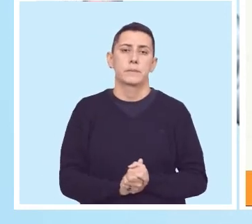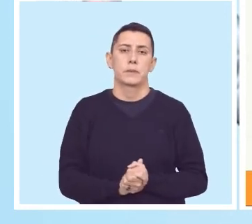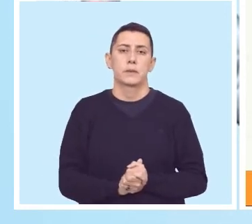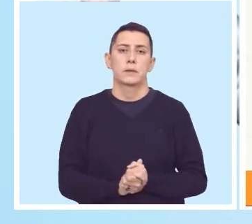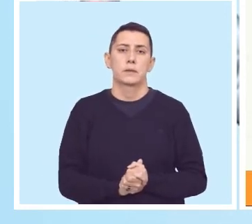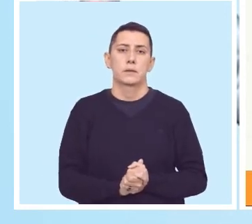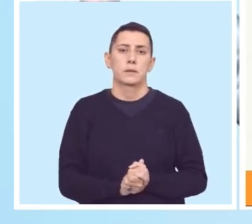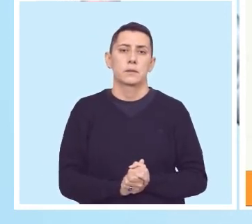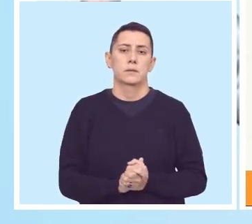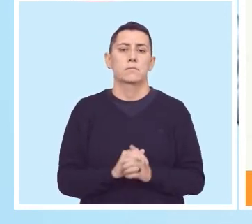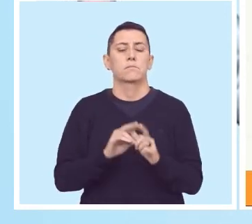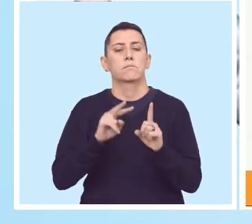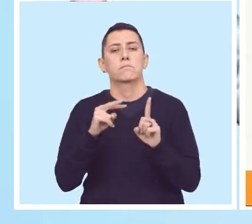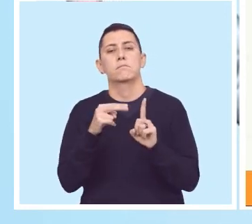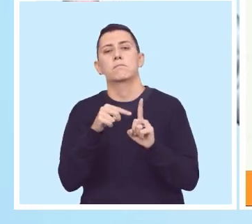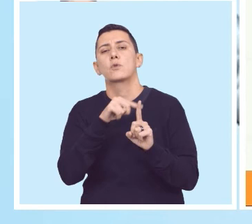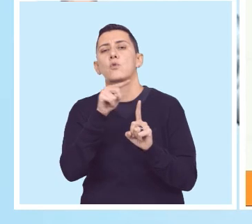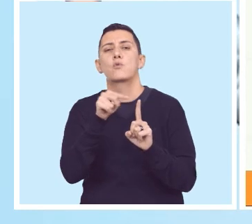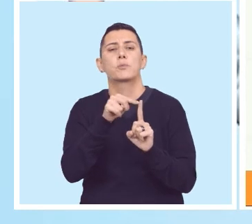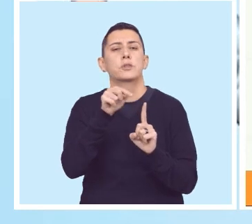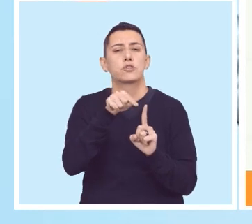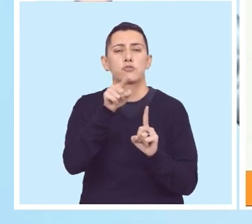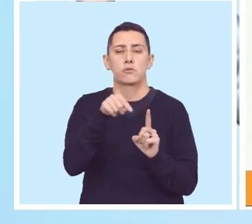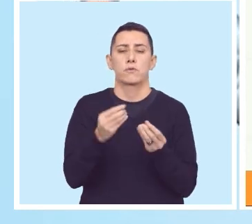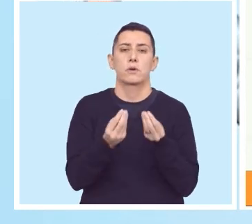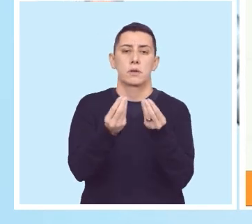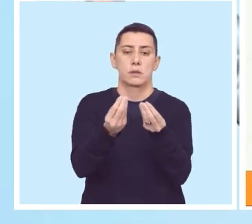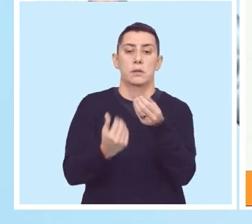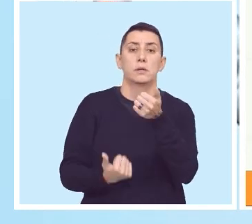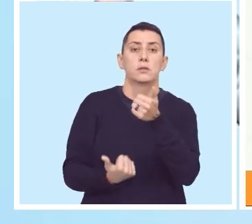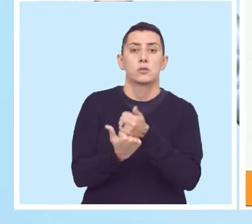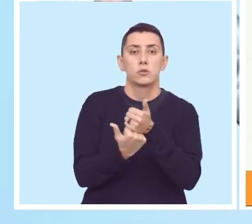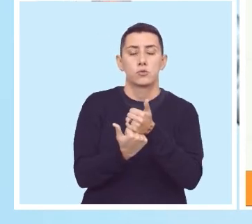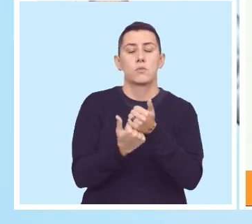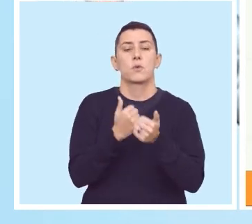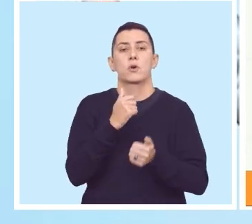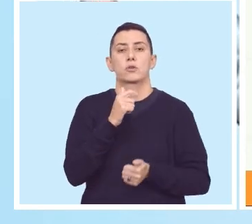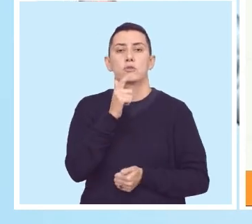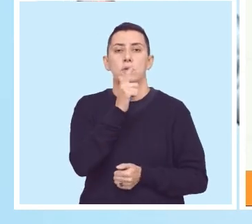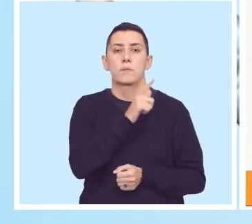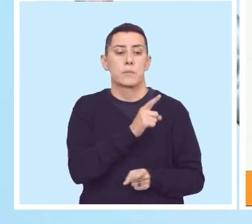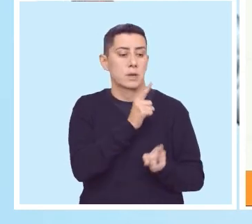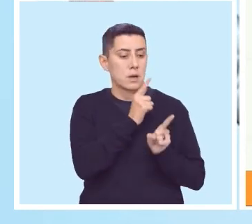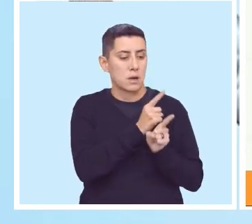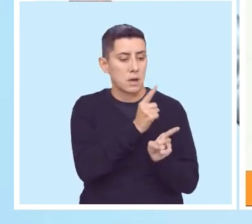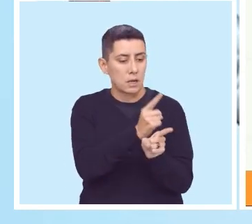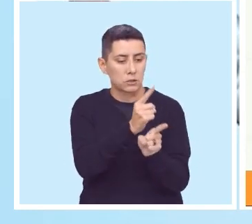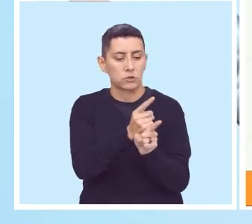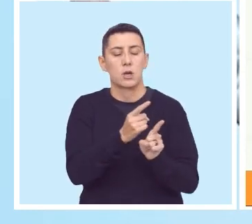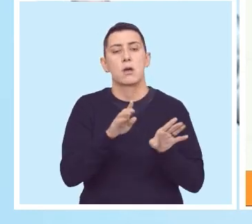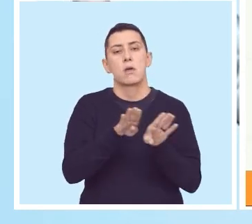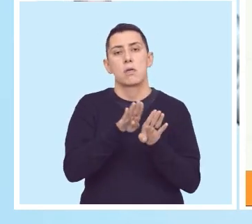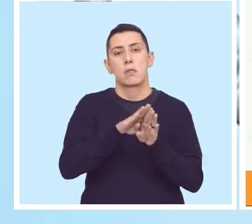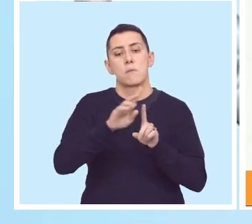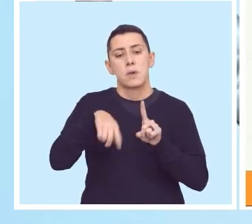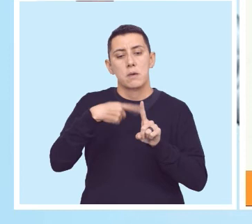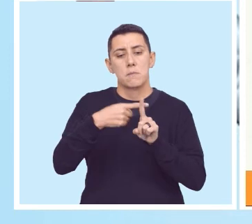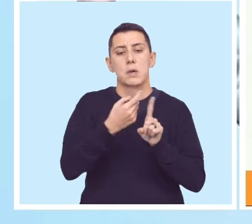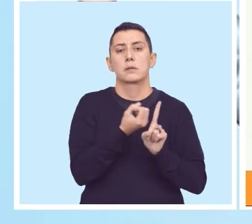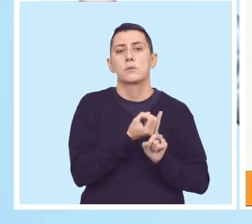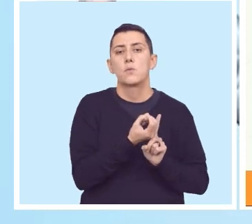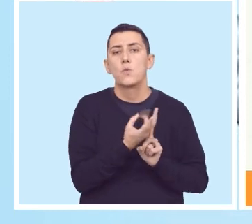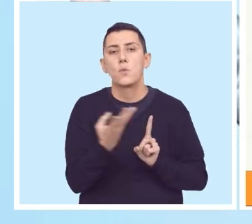oferecer um suporte para a detecção e a quantificação